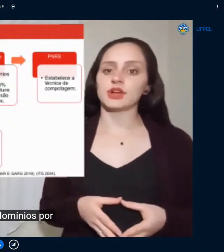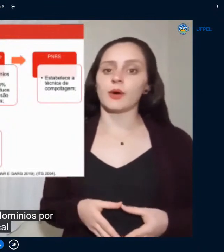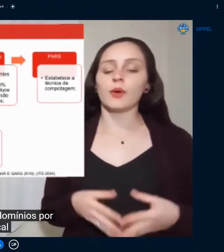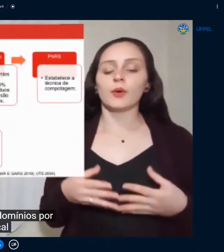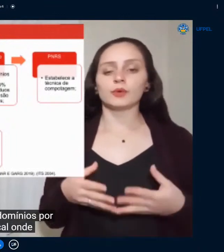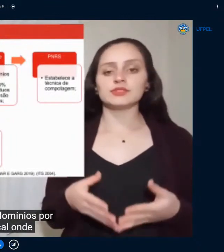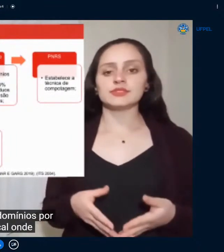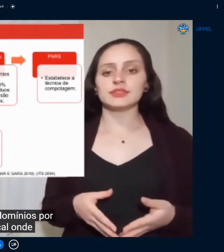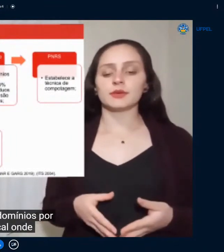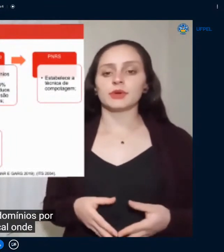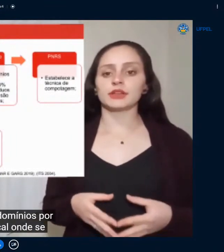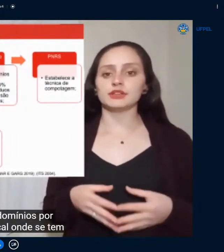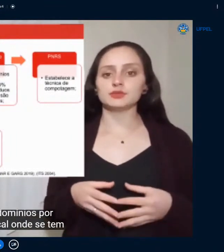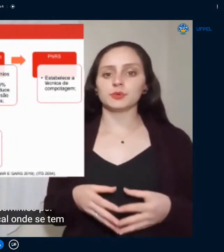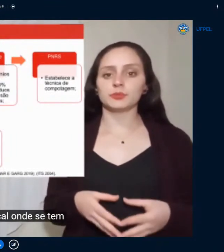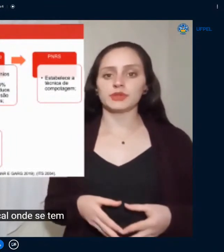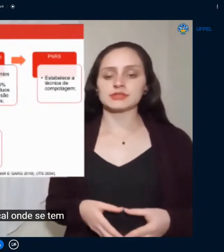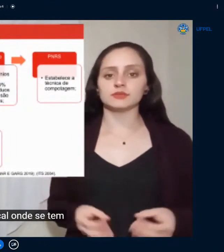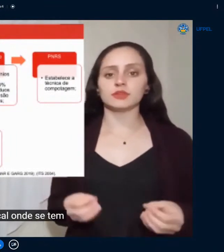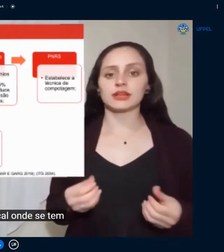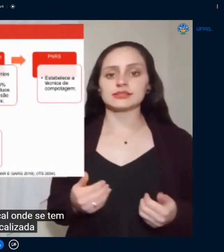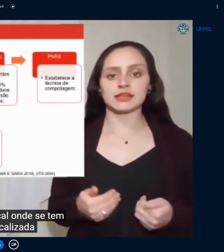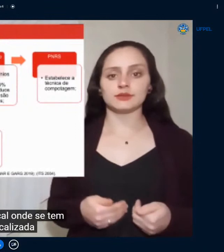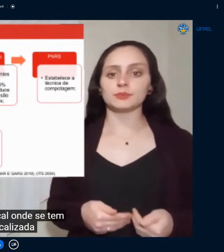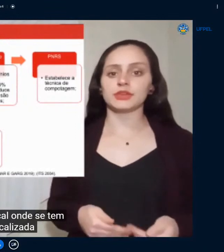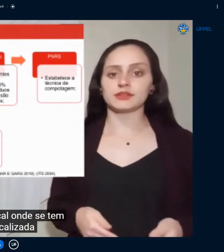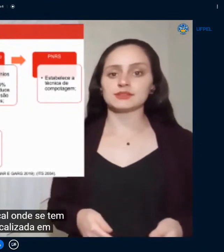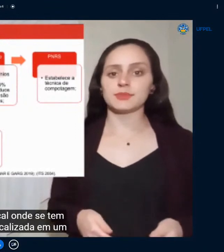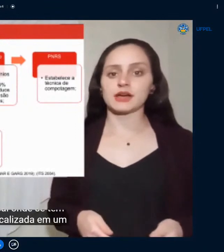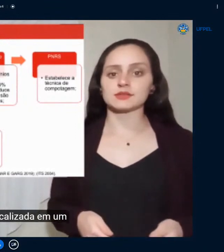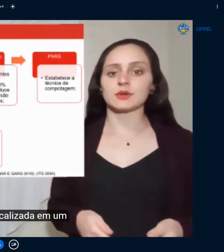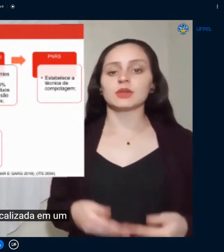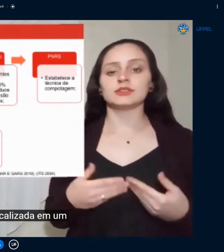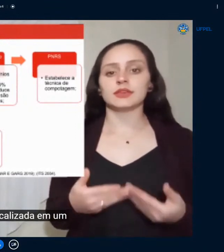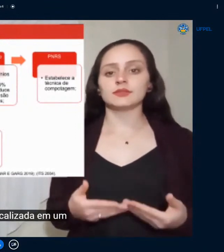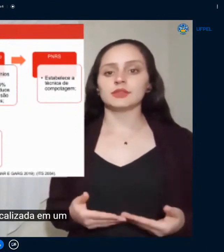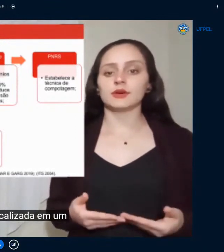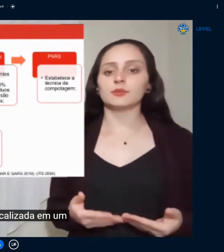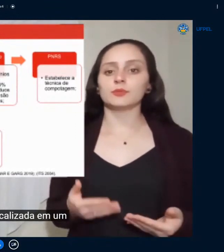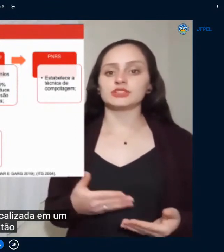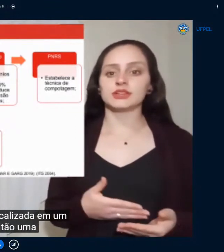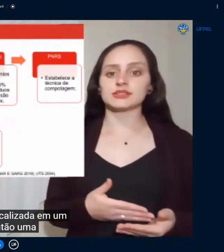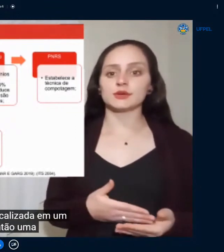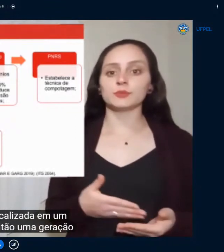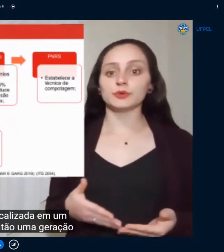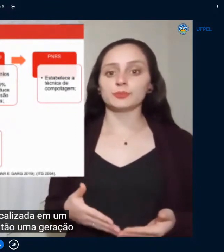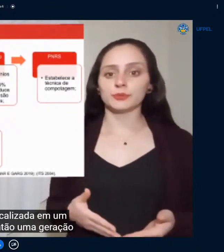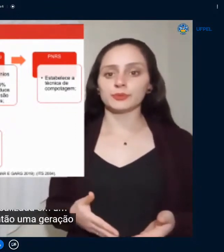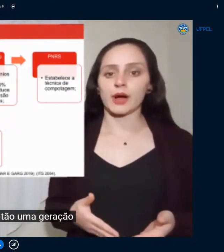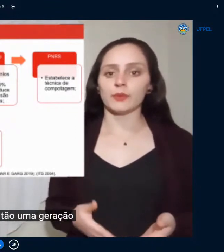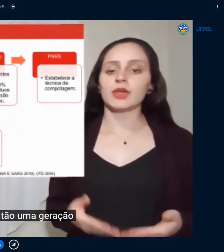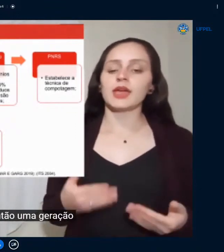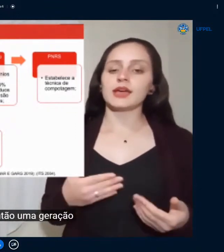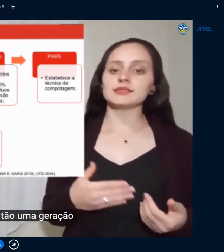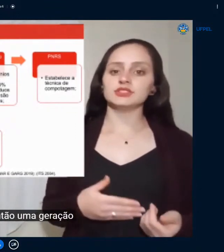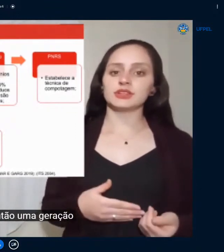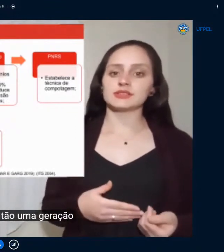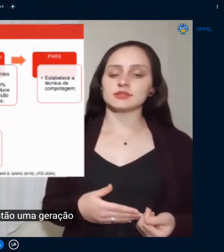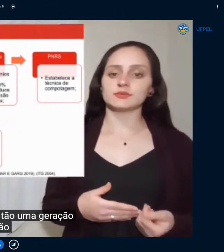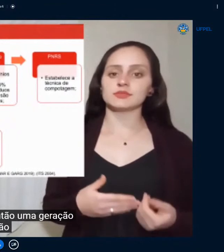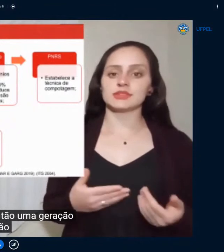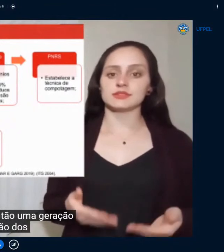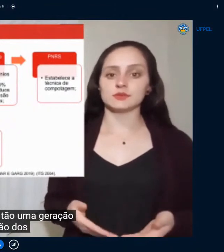classe vertical, onde se tem uma grande população localizada em um pequeno espaço, tendo então uma geração muito pontual.